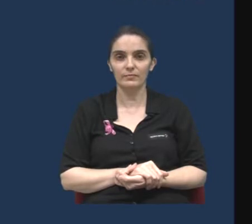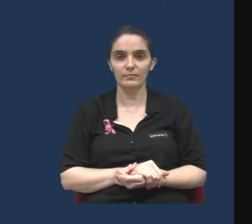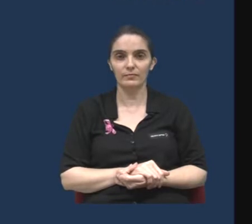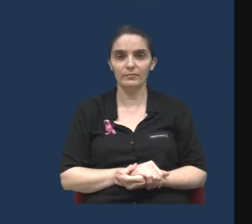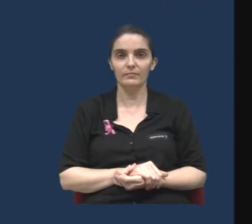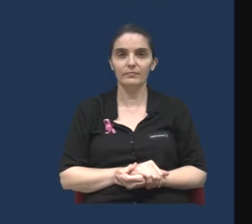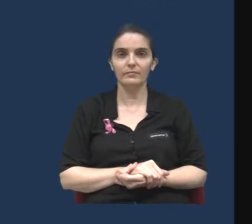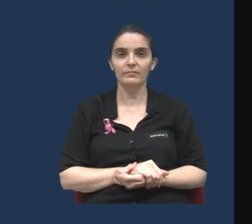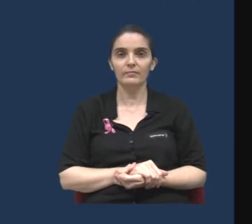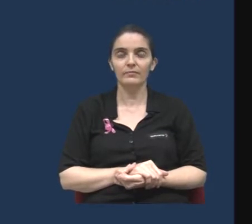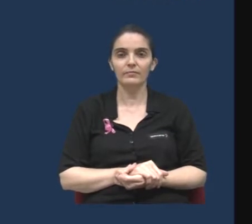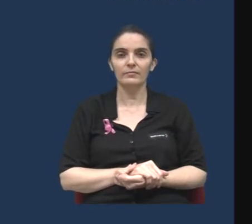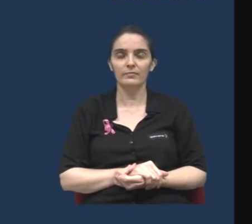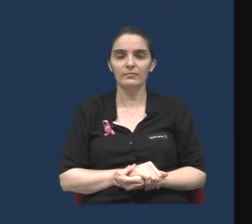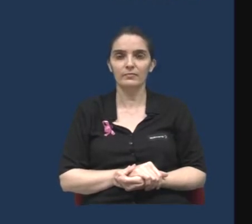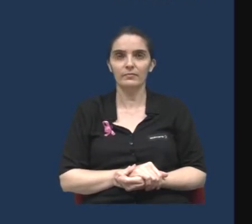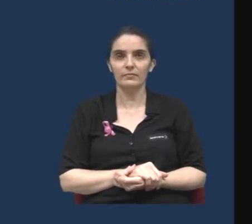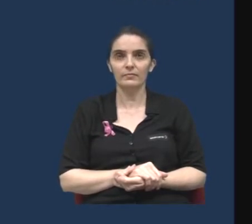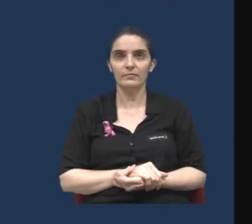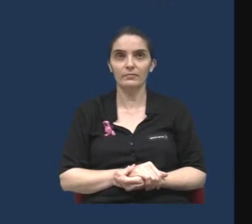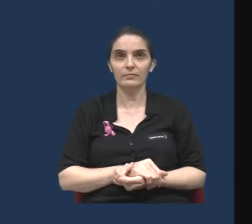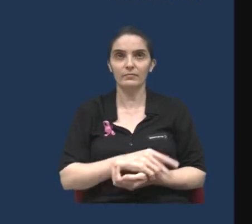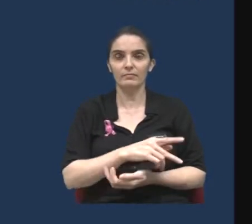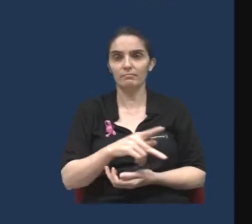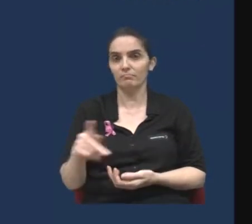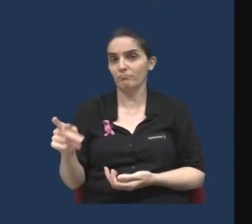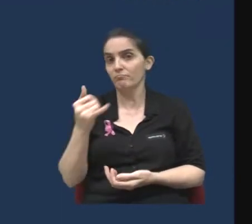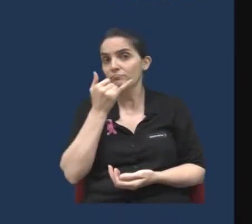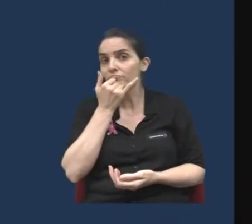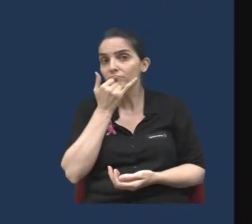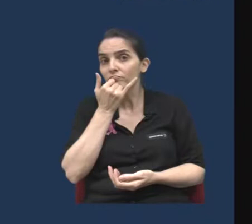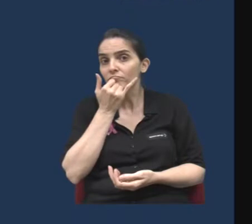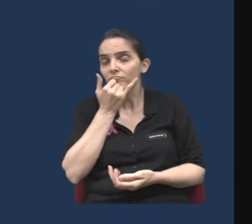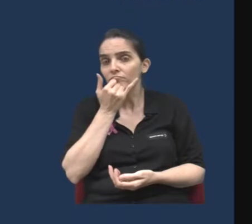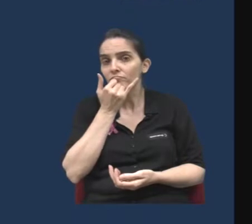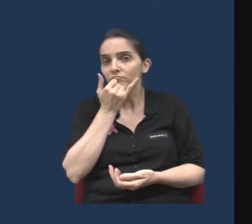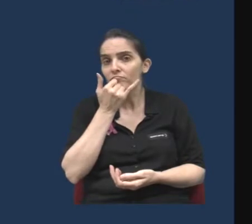Senhor presidente, peço desculpa, mas não tá, acho que o meu dedo está sem digital aqui.